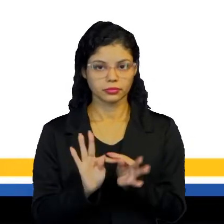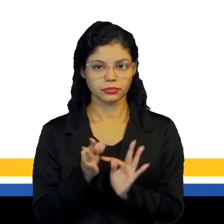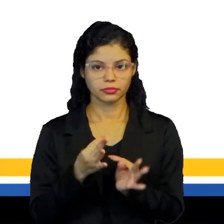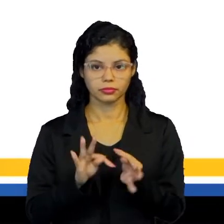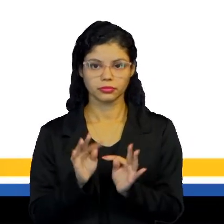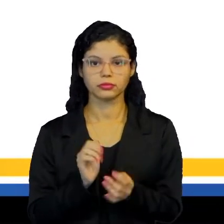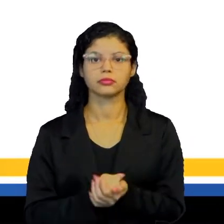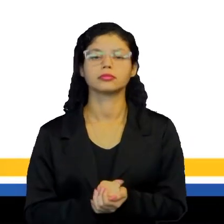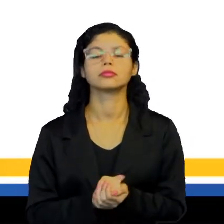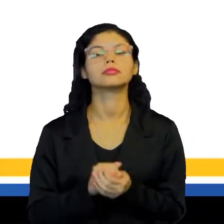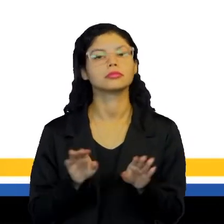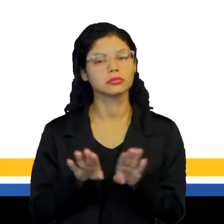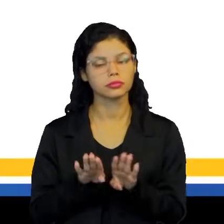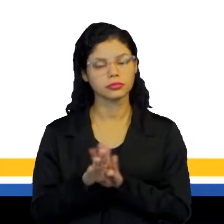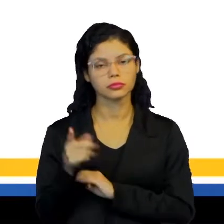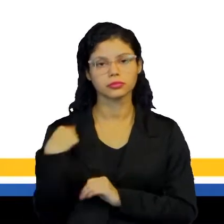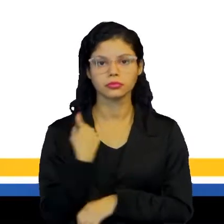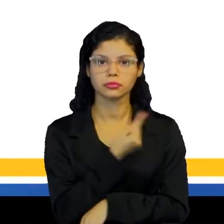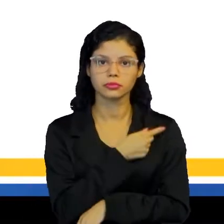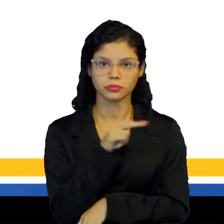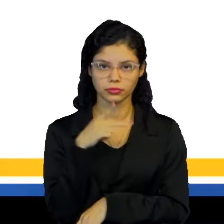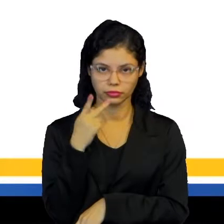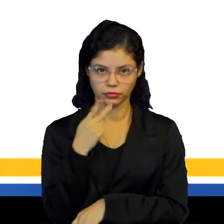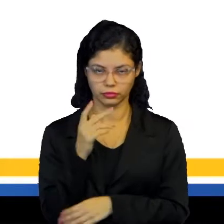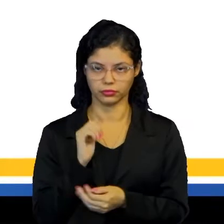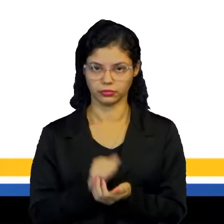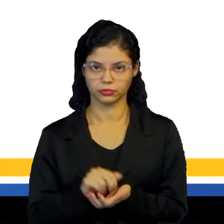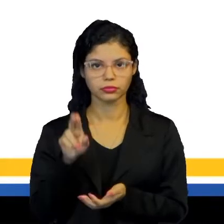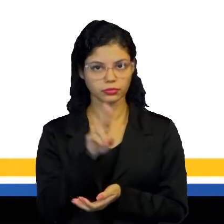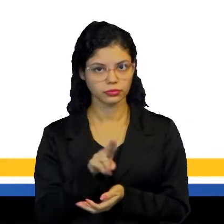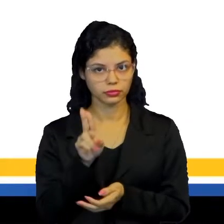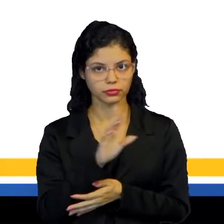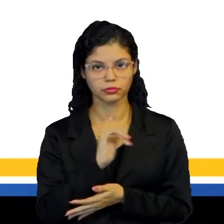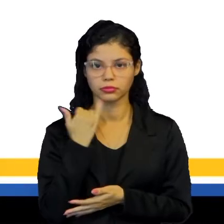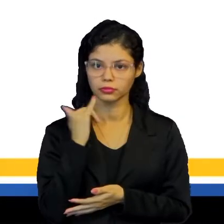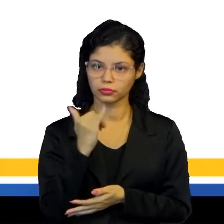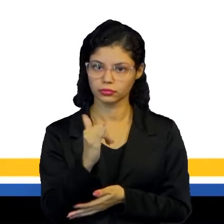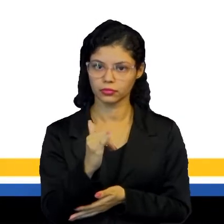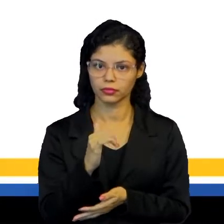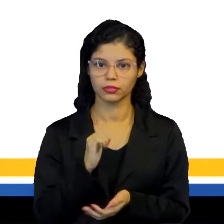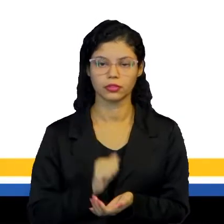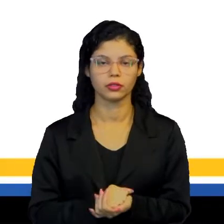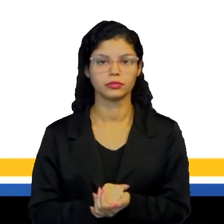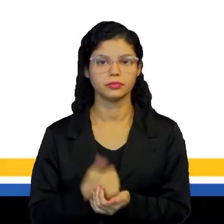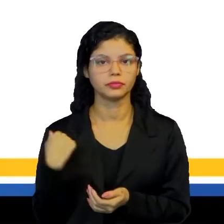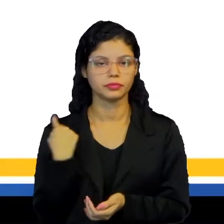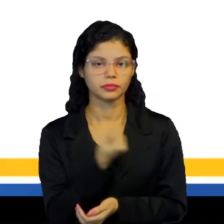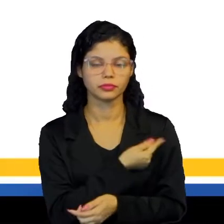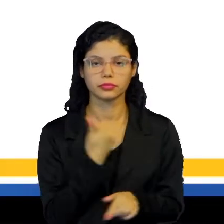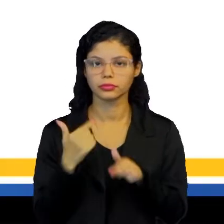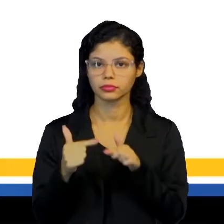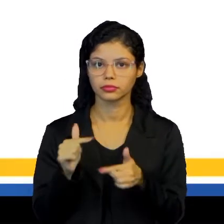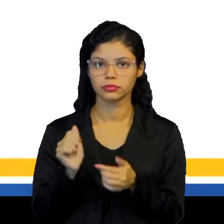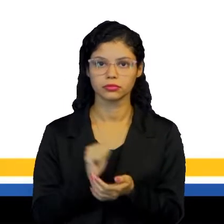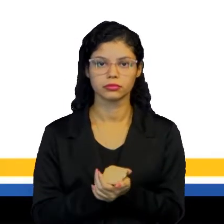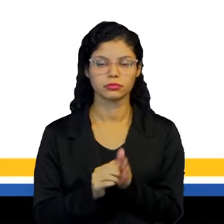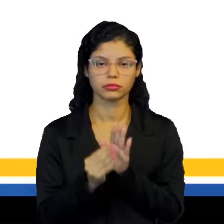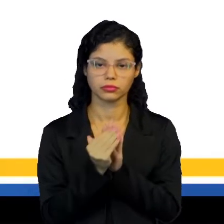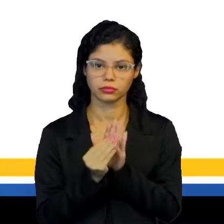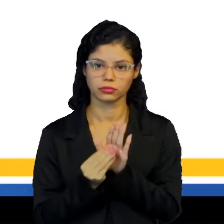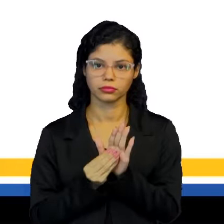tecnologia, também nós estamos falando aí em ferramentas, tá, eletrônicas. Nós vamos trabalhar com gráfico, com os